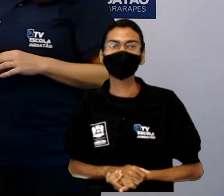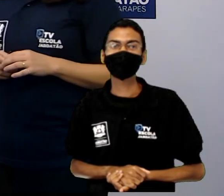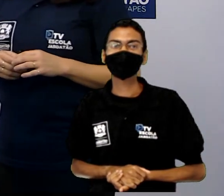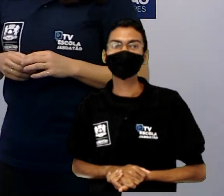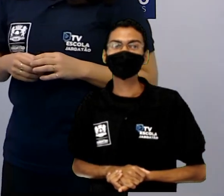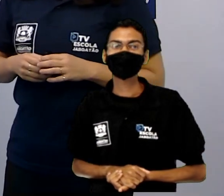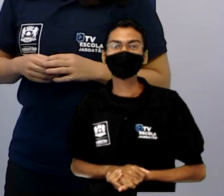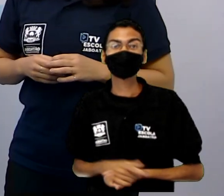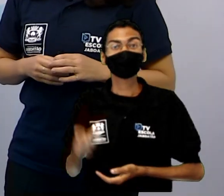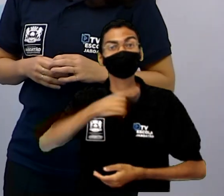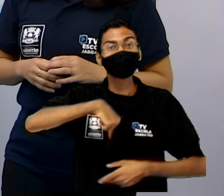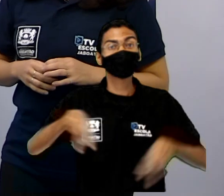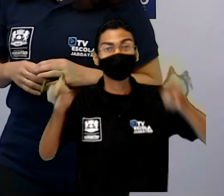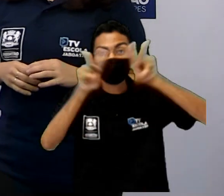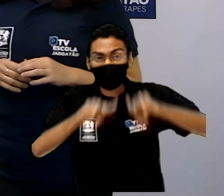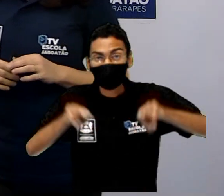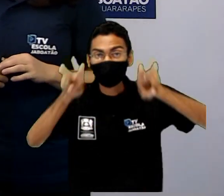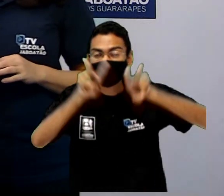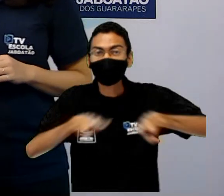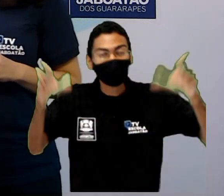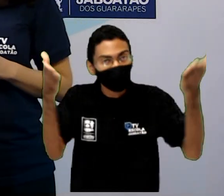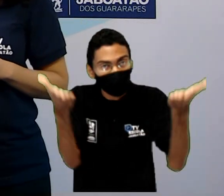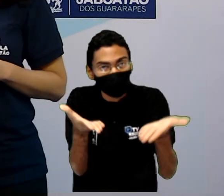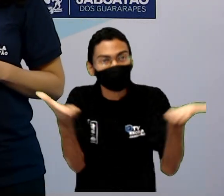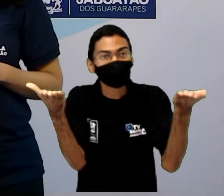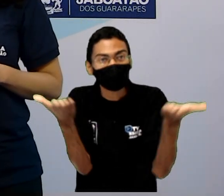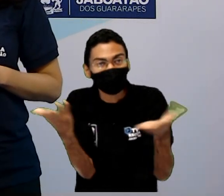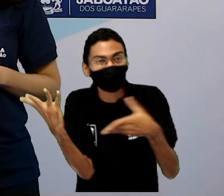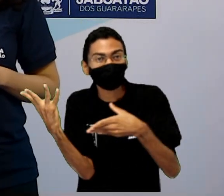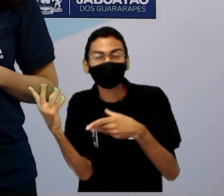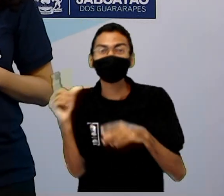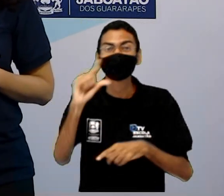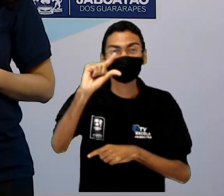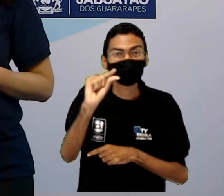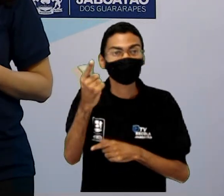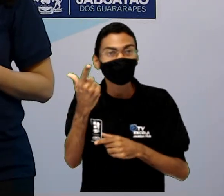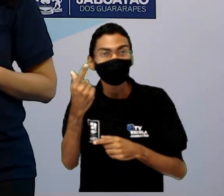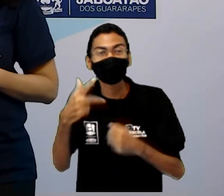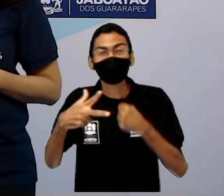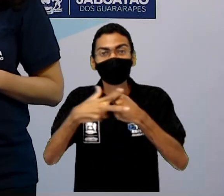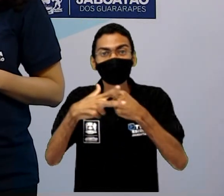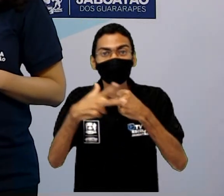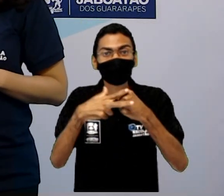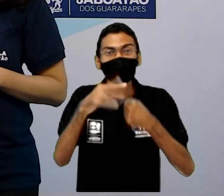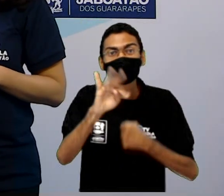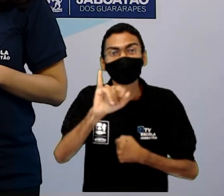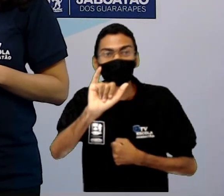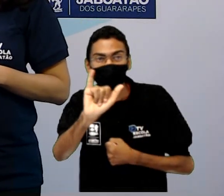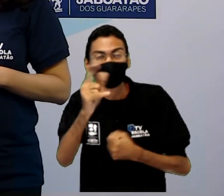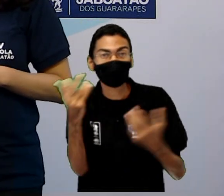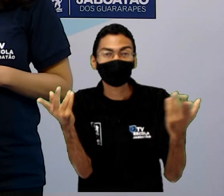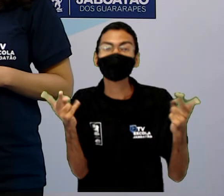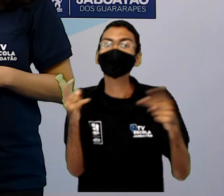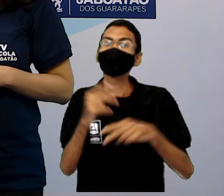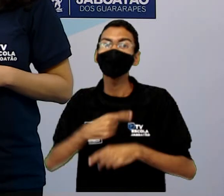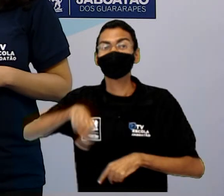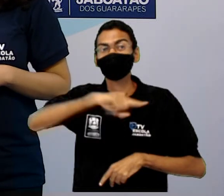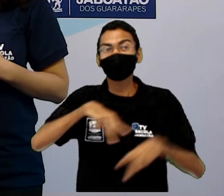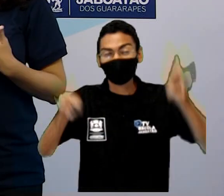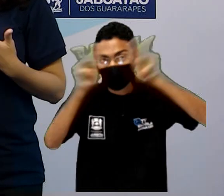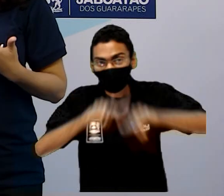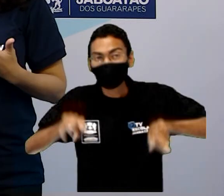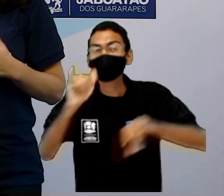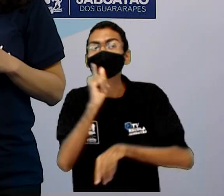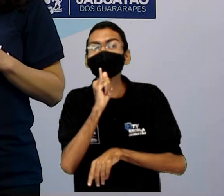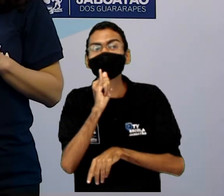A gente vai ver agora a forma reduzida do verbo to be. A gente viu nos exemplos